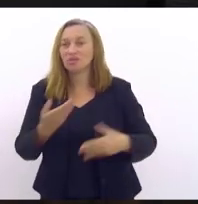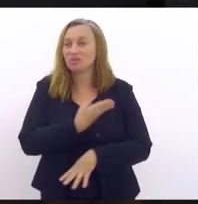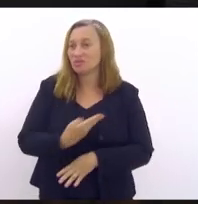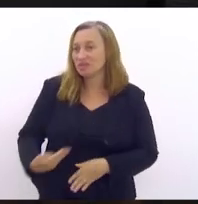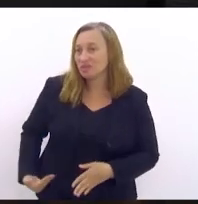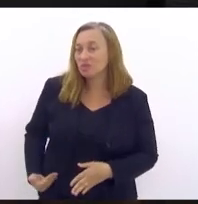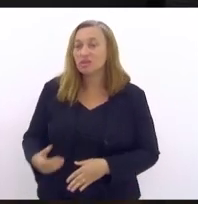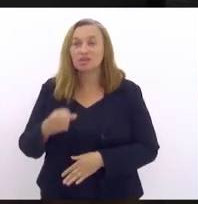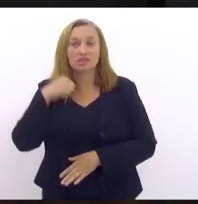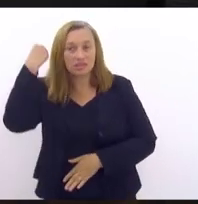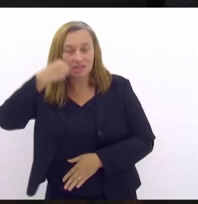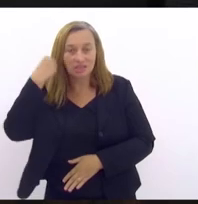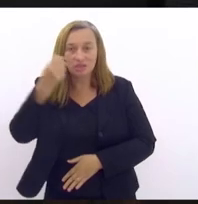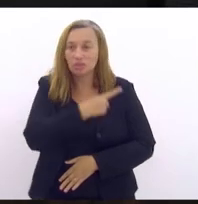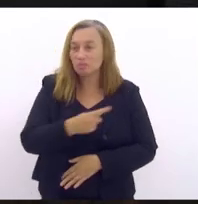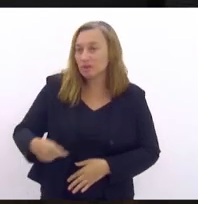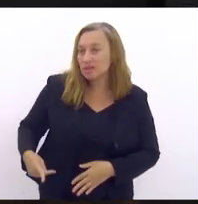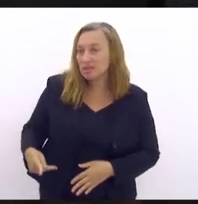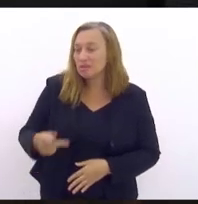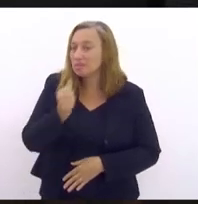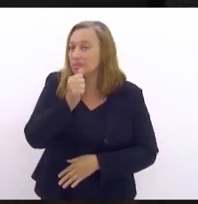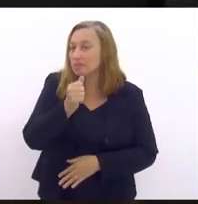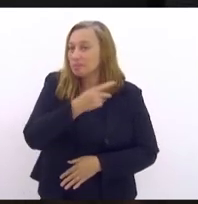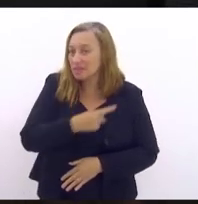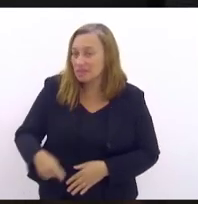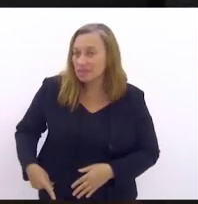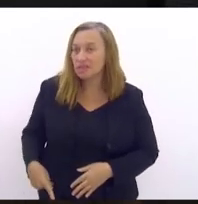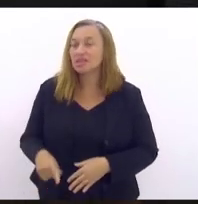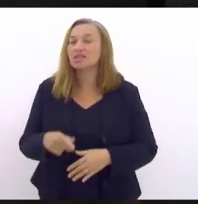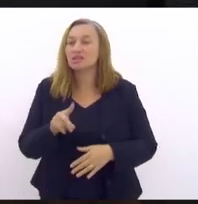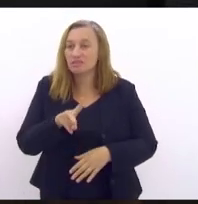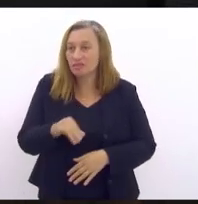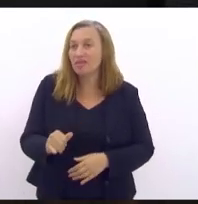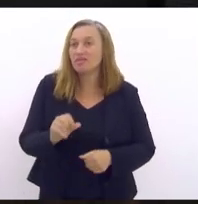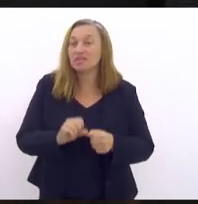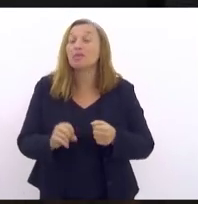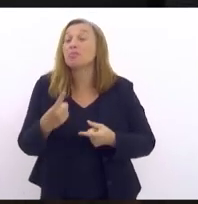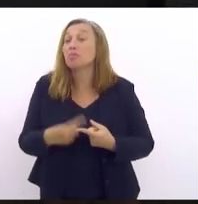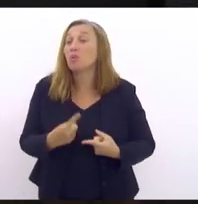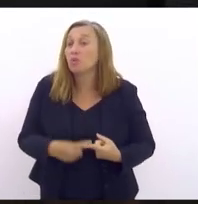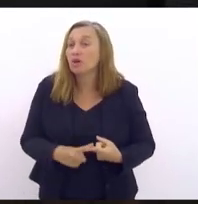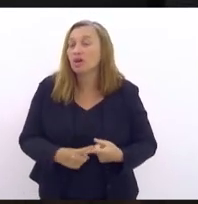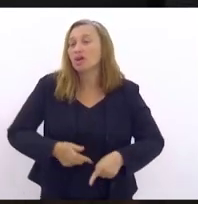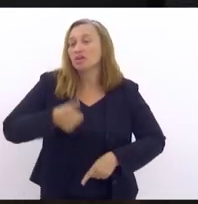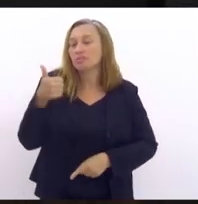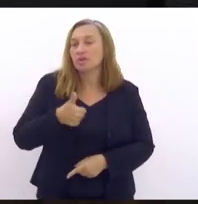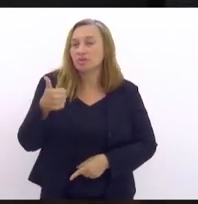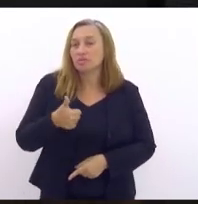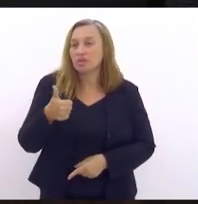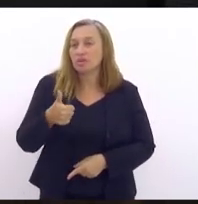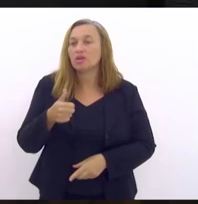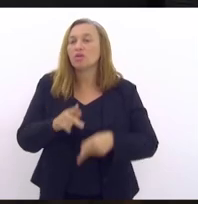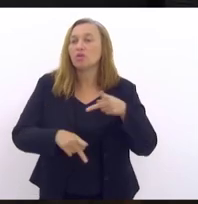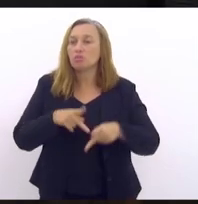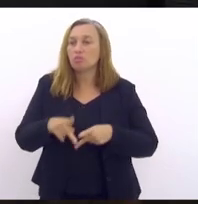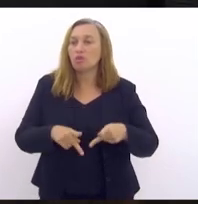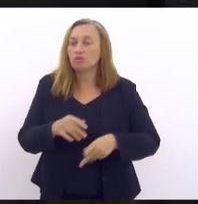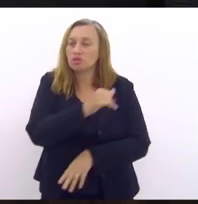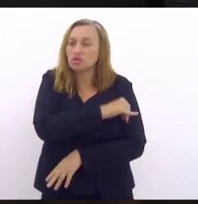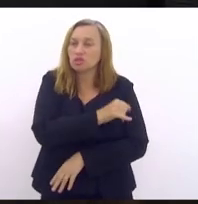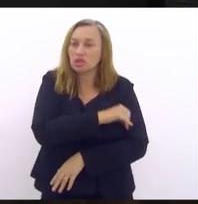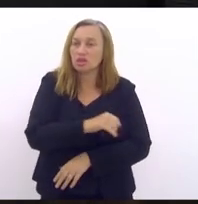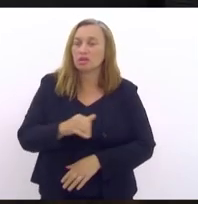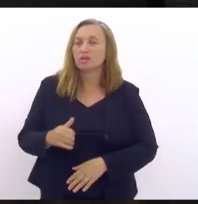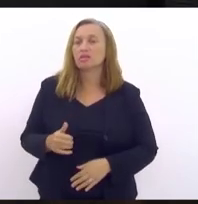governador, com o senador, com o presidente, com o ministro, a gente vai fazer, porque em primeiro lugar vem o povo no nosso Rio de Janeiro. Então,